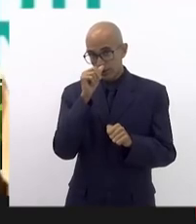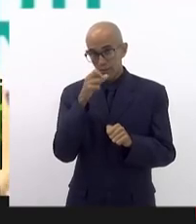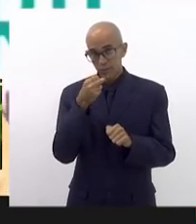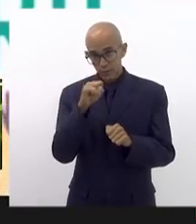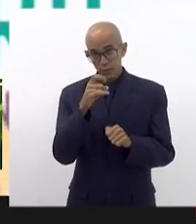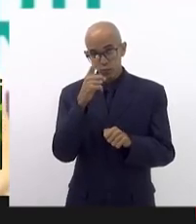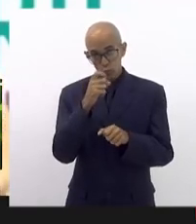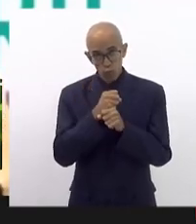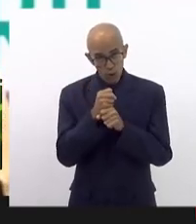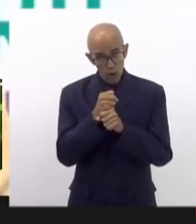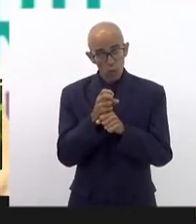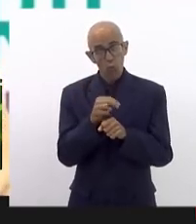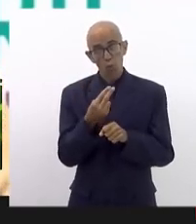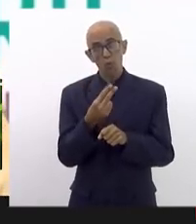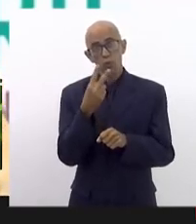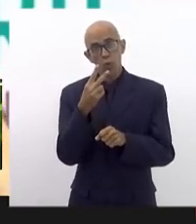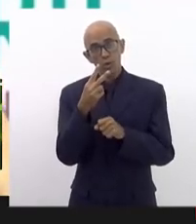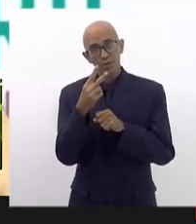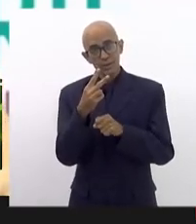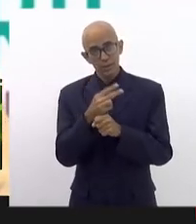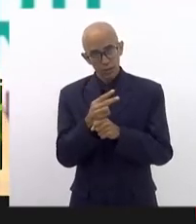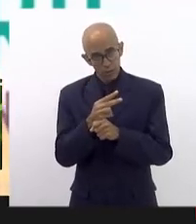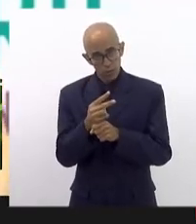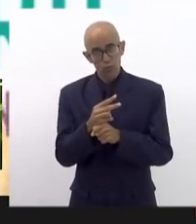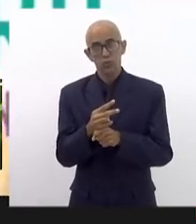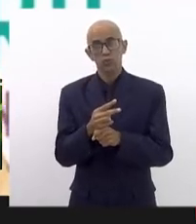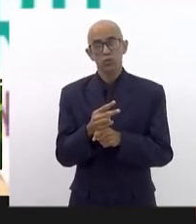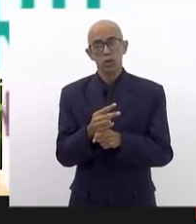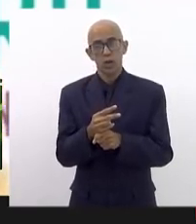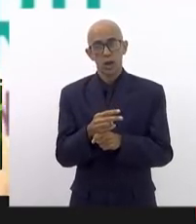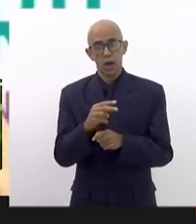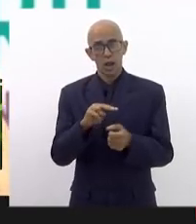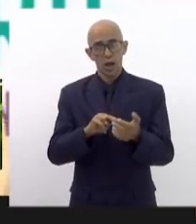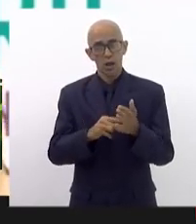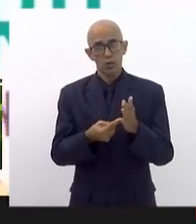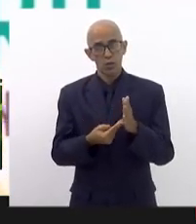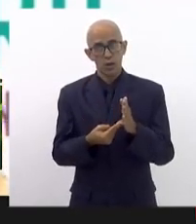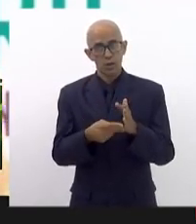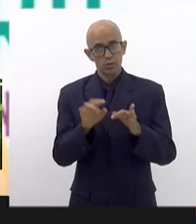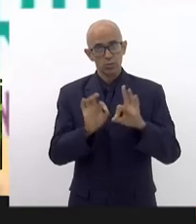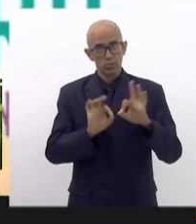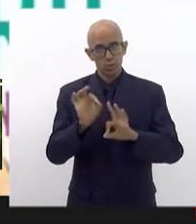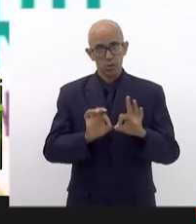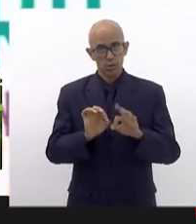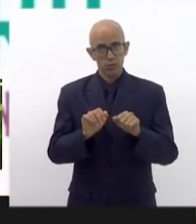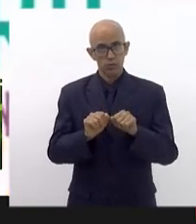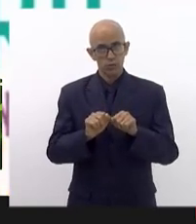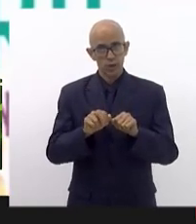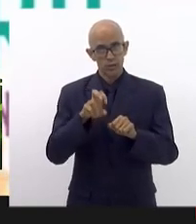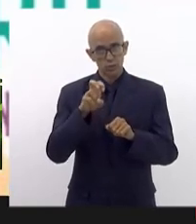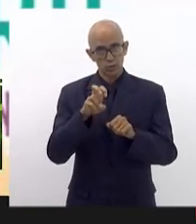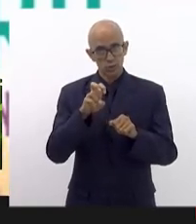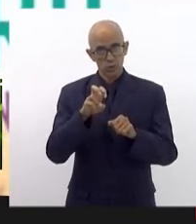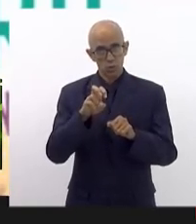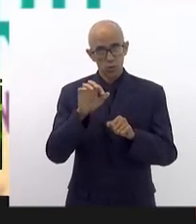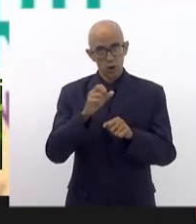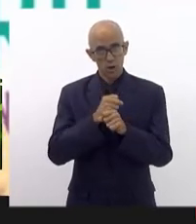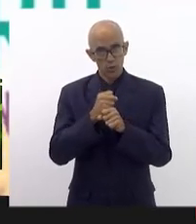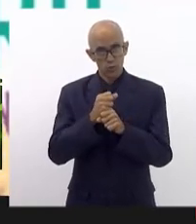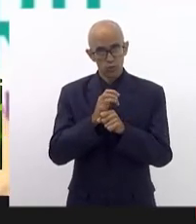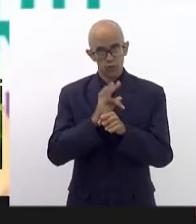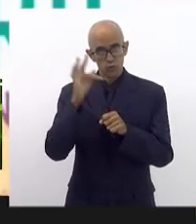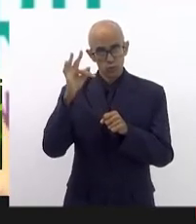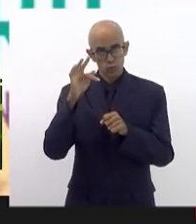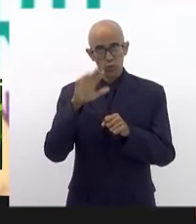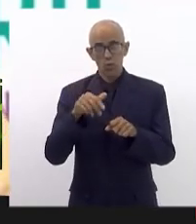ela a cada ano ou 2 anos atualize o plano e faça os próximos cinco, de modo que a gente